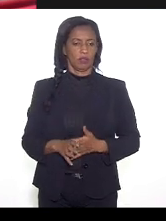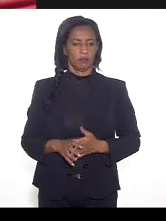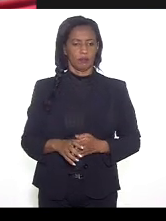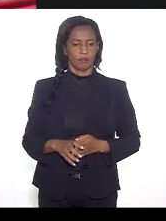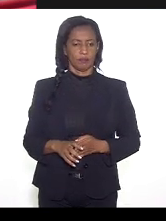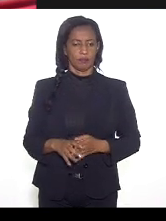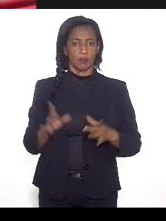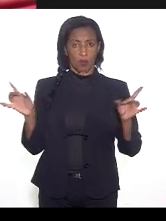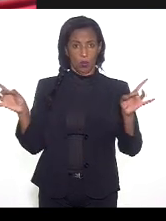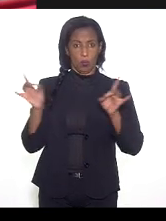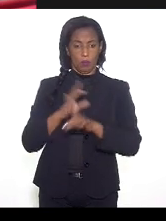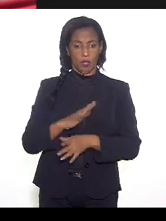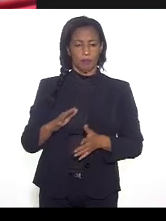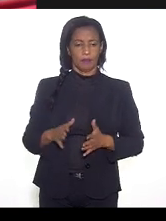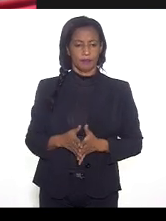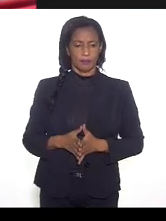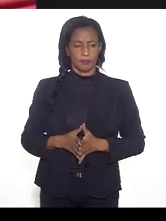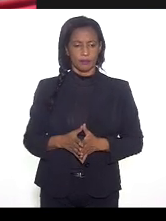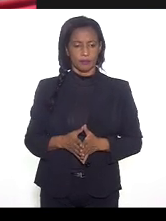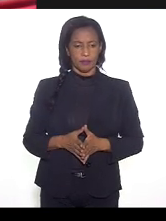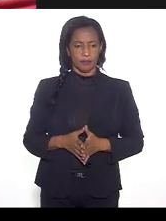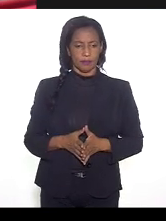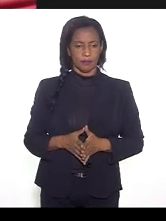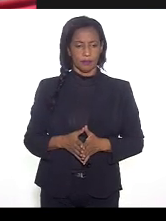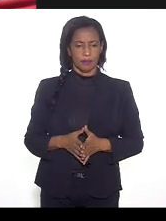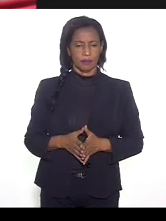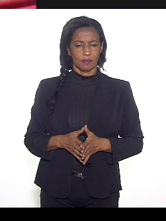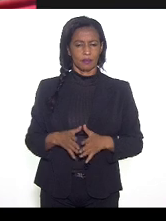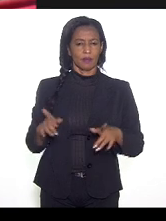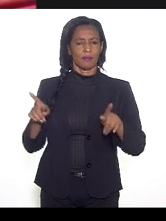cumprir integralmente. E que,